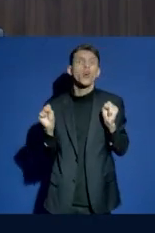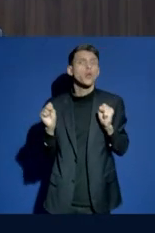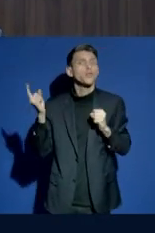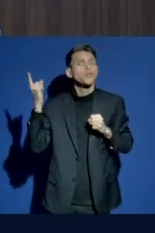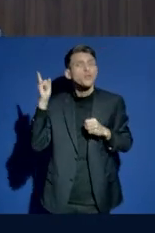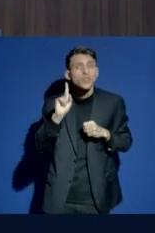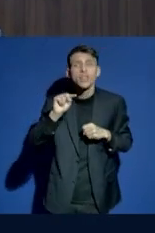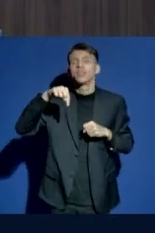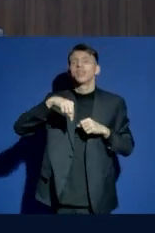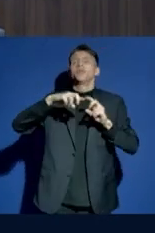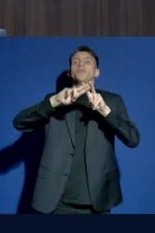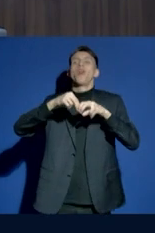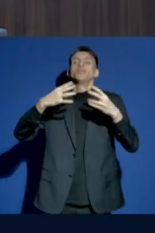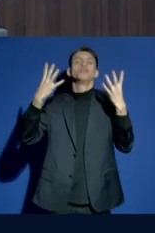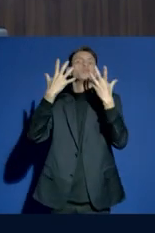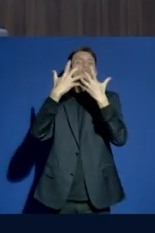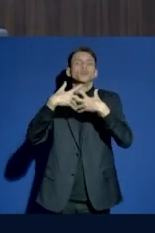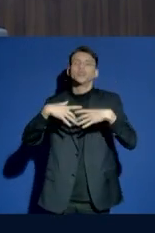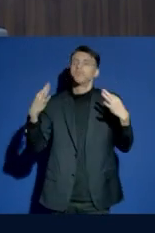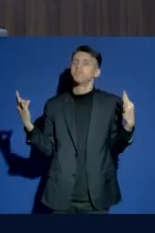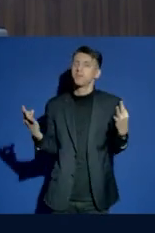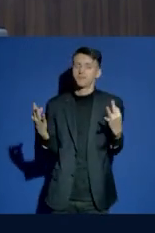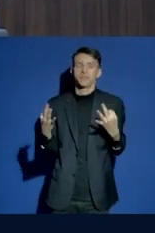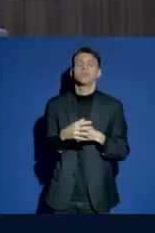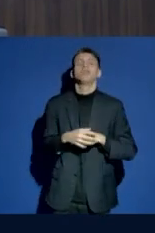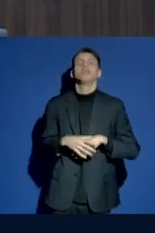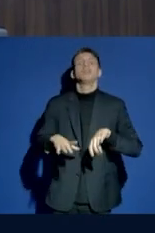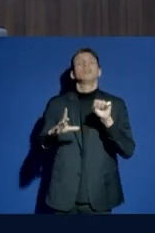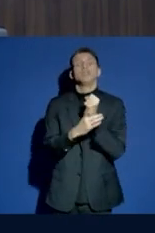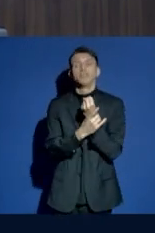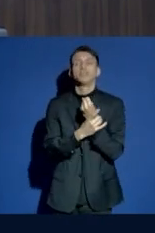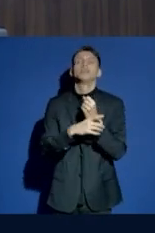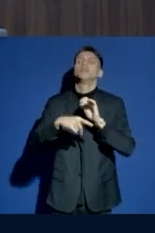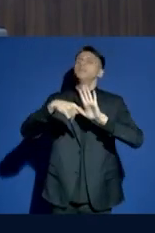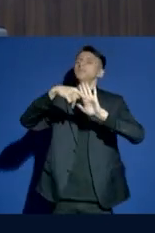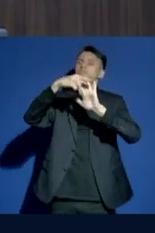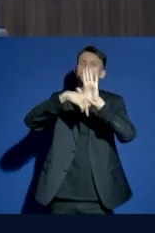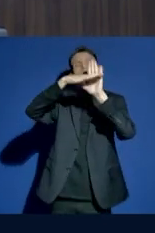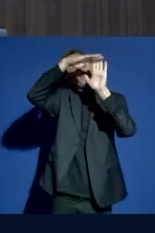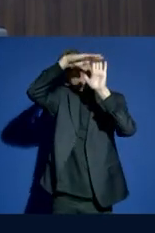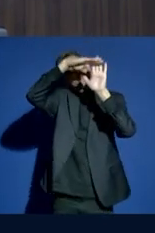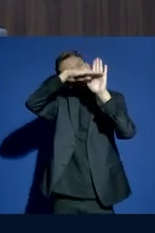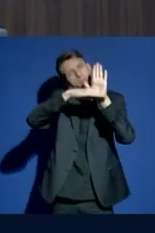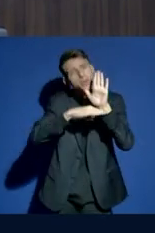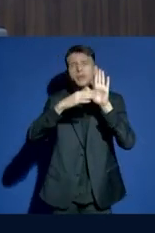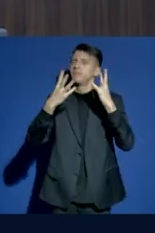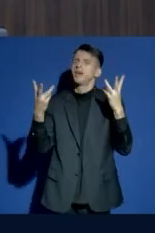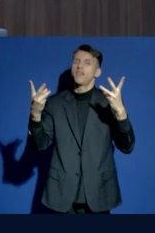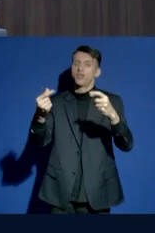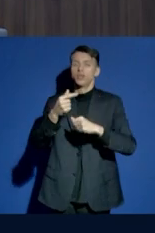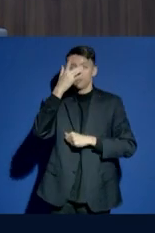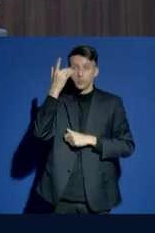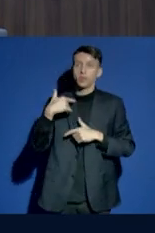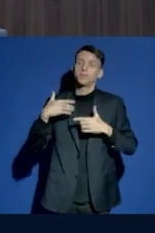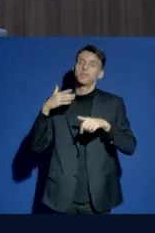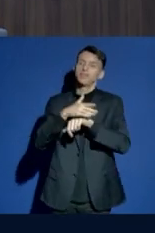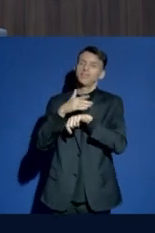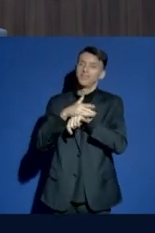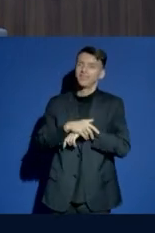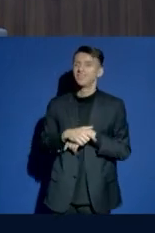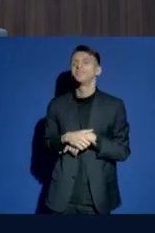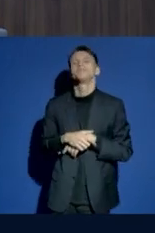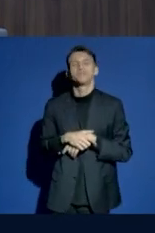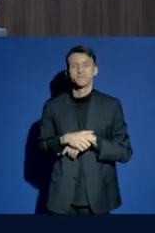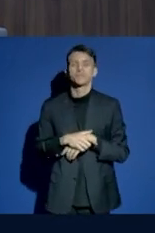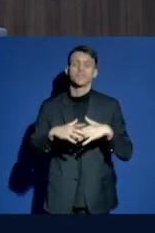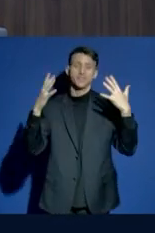tudo realmente funciona perfeitamente e garante uma programação Impecável para aqueles que participam dessas iniciativas Parabéns